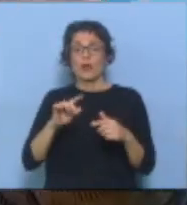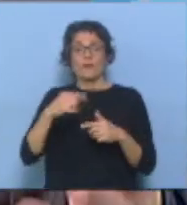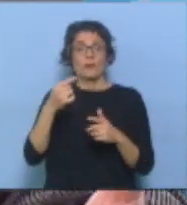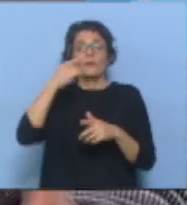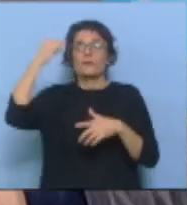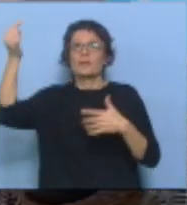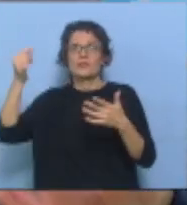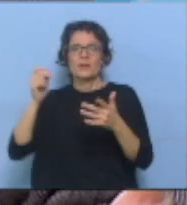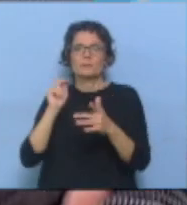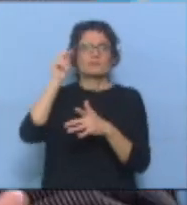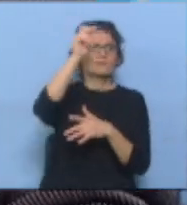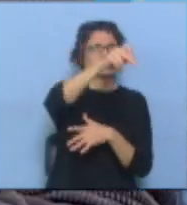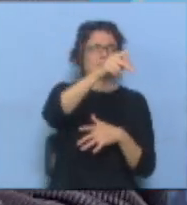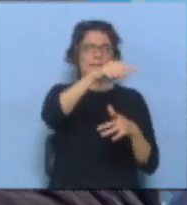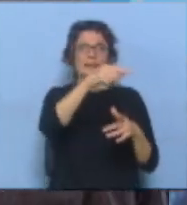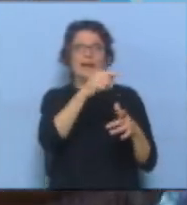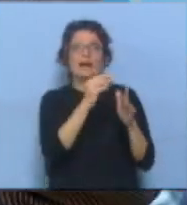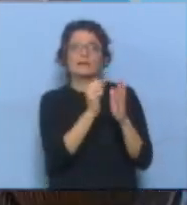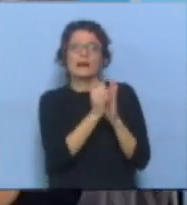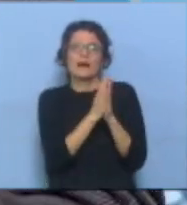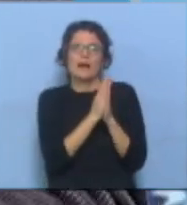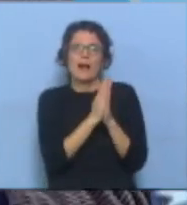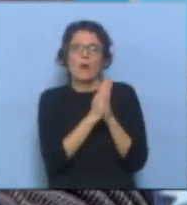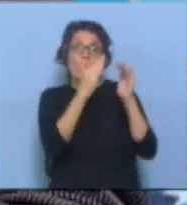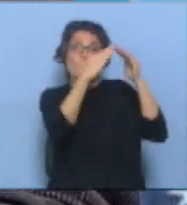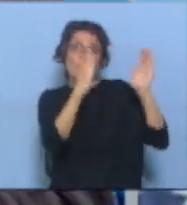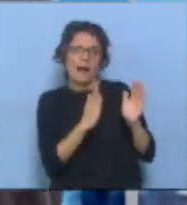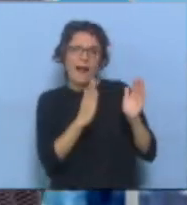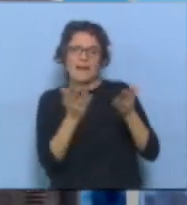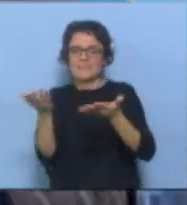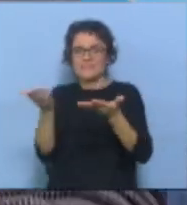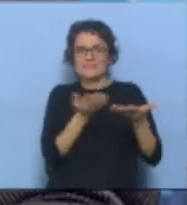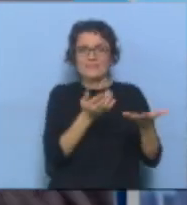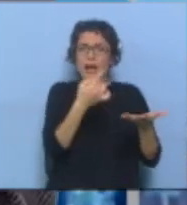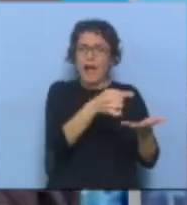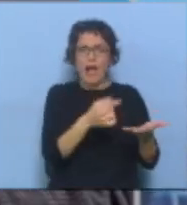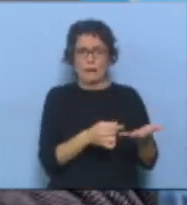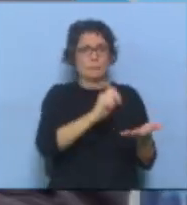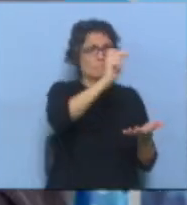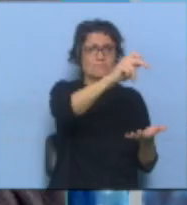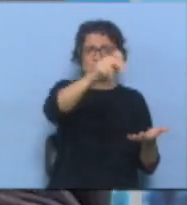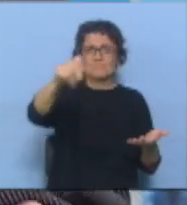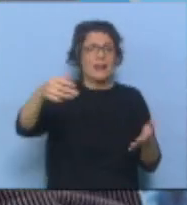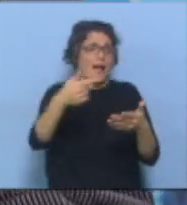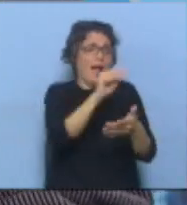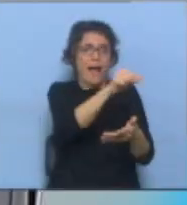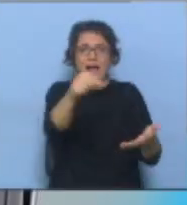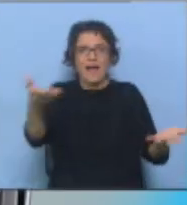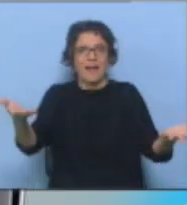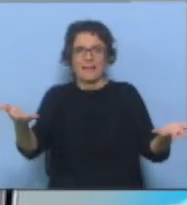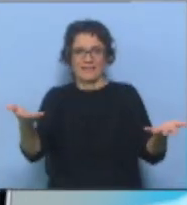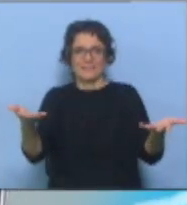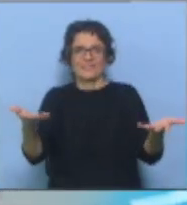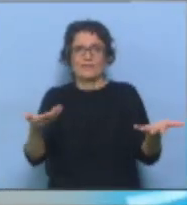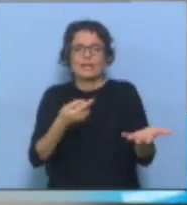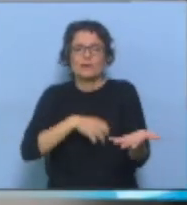onde podemos não só rezar, como num templo qualquer ou na rua, mas já há lá comunidades onde a gente se sente em casa.